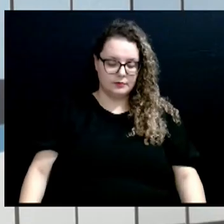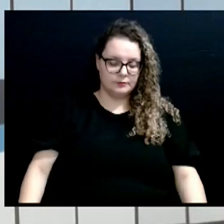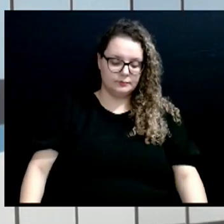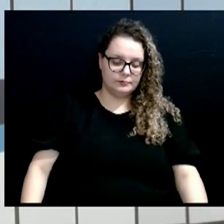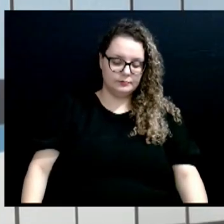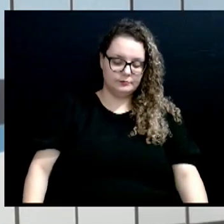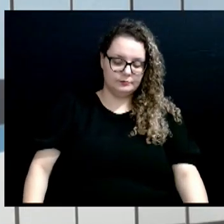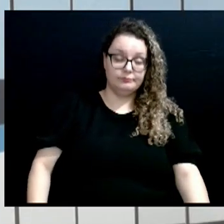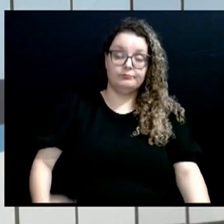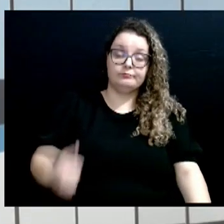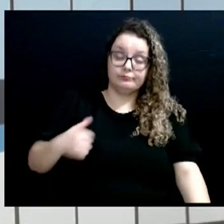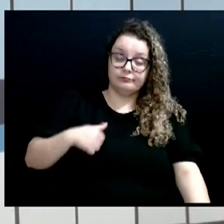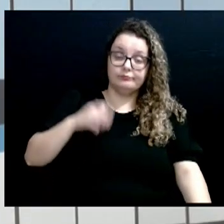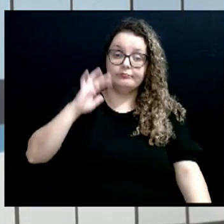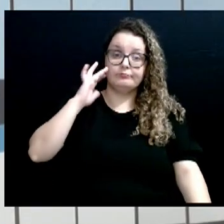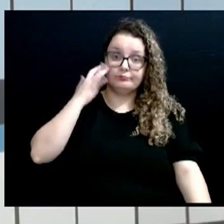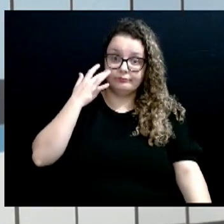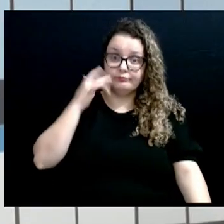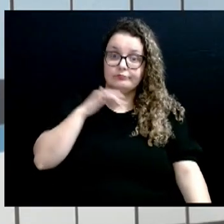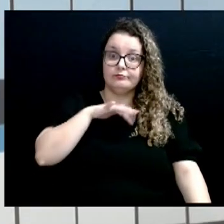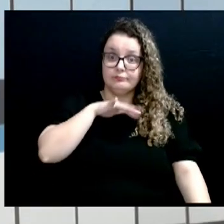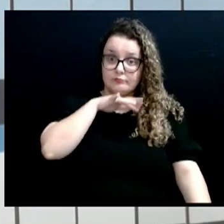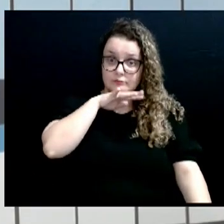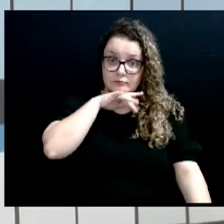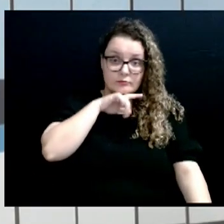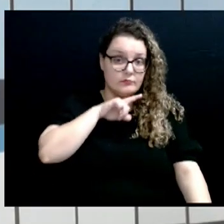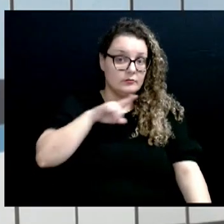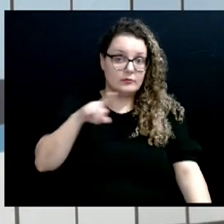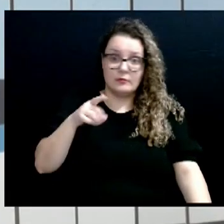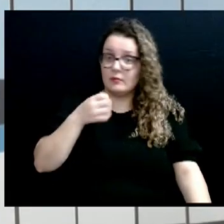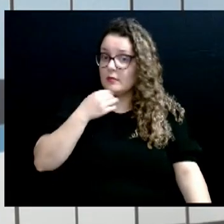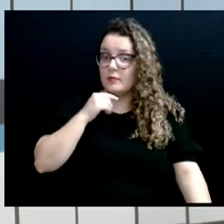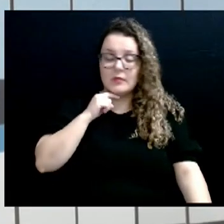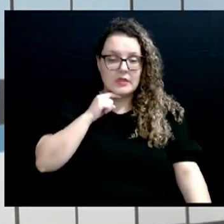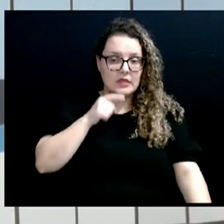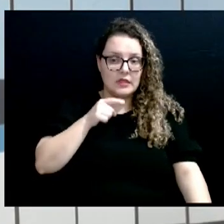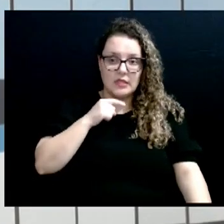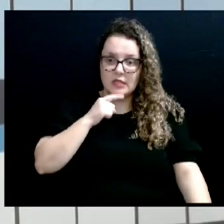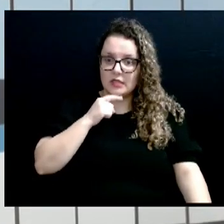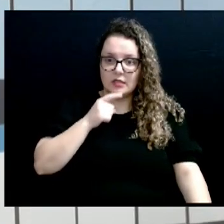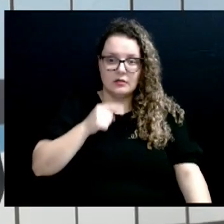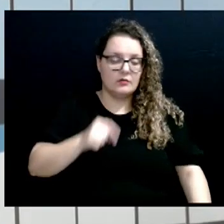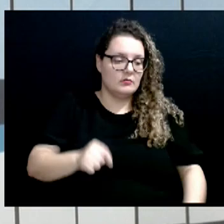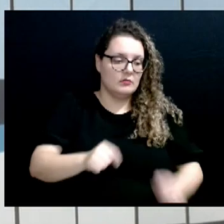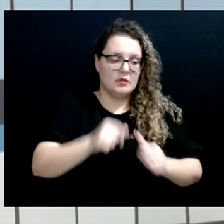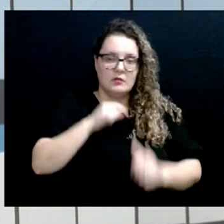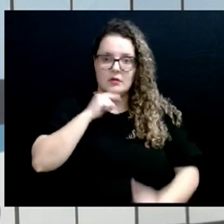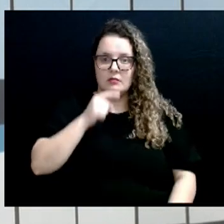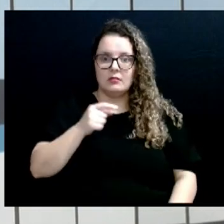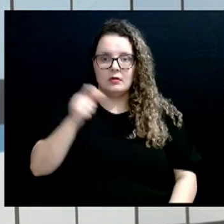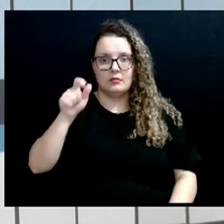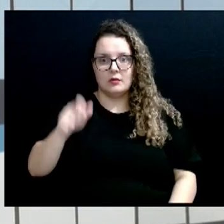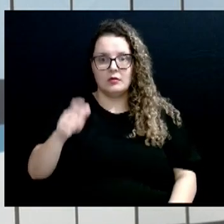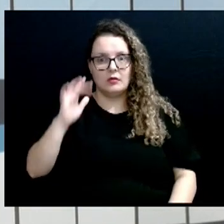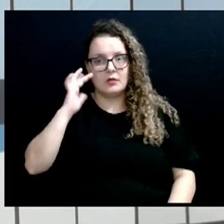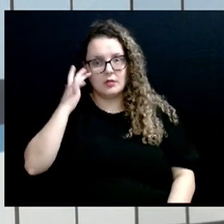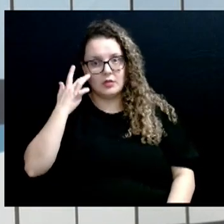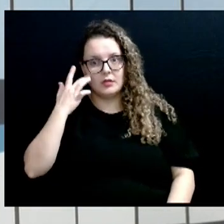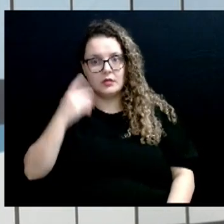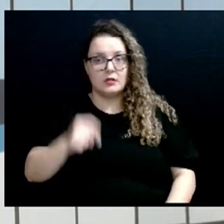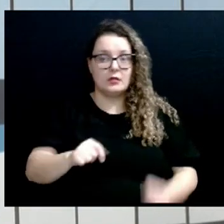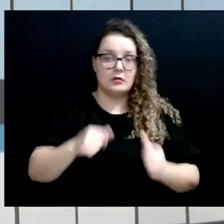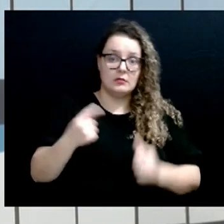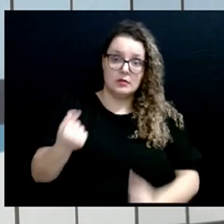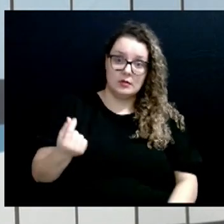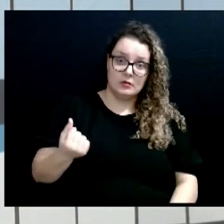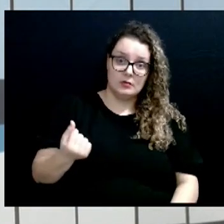considero bem ruim, não é boa para ninguém, não favorece ninguém. A pessoa que pensa que está sendo favorecida pelo valor, que seria ali o